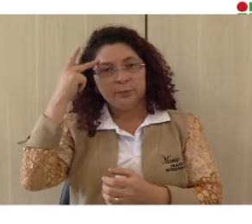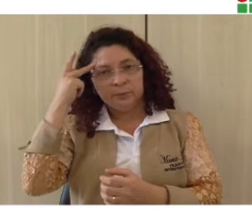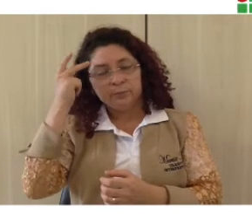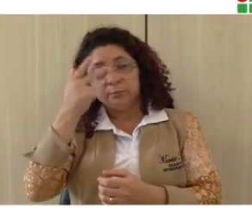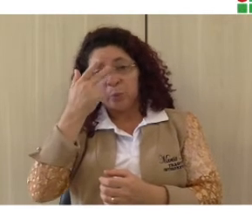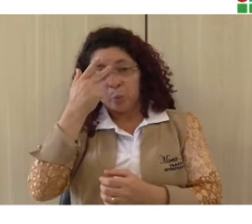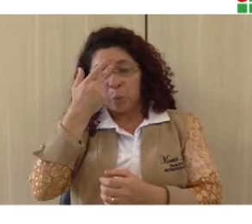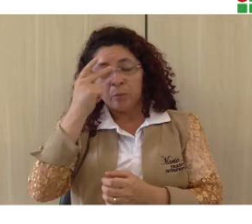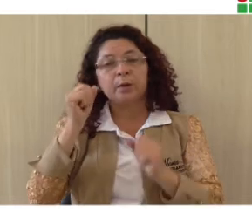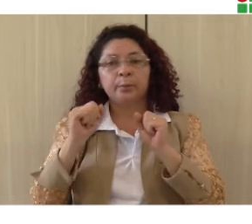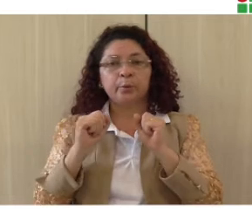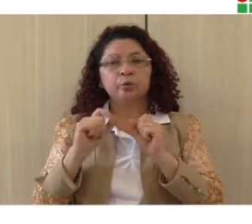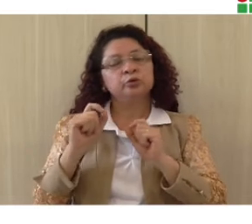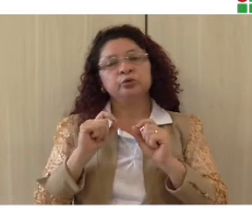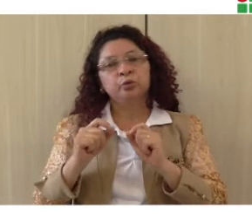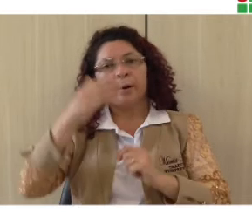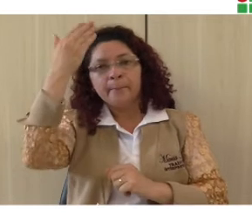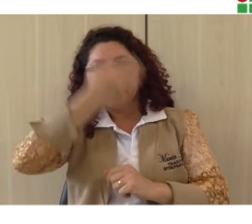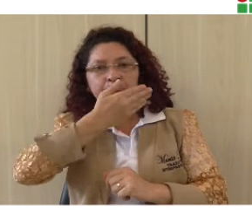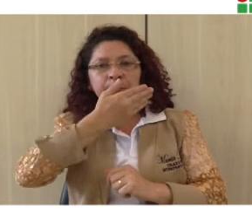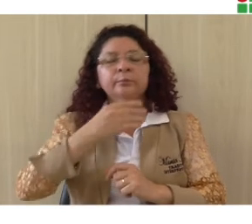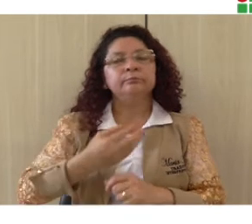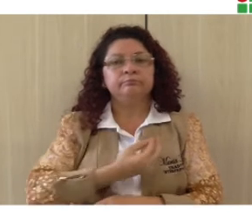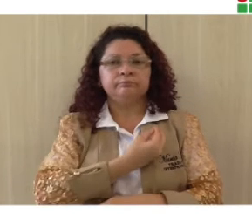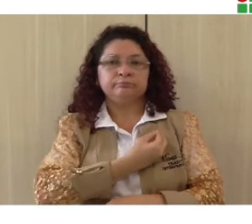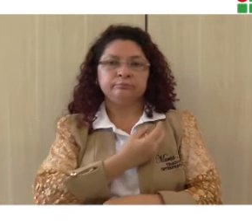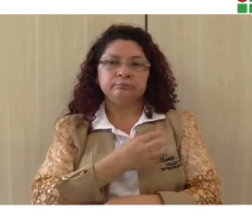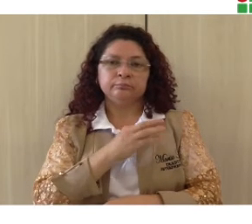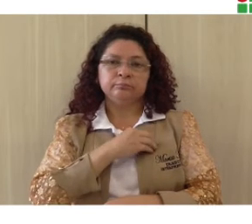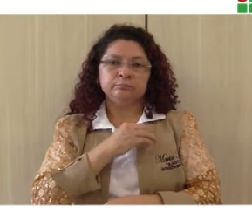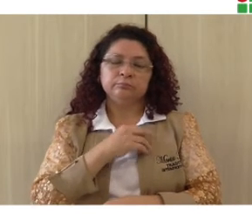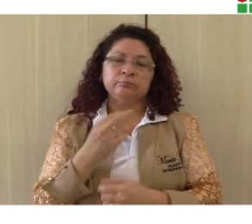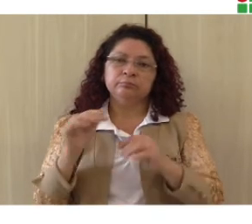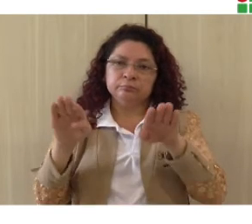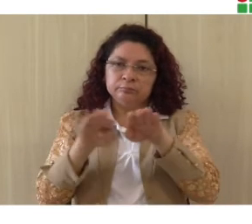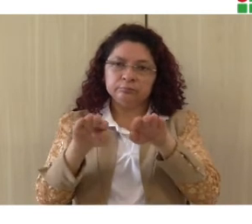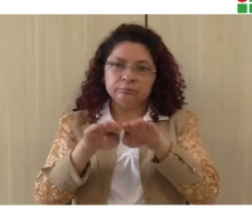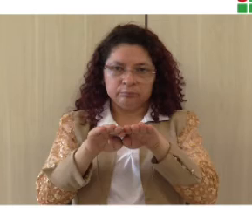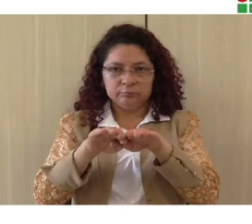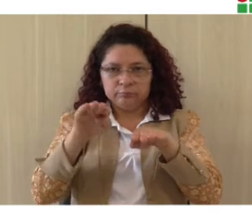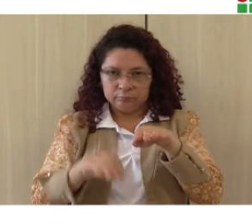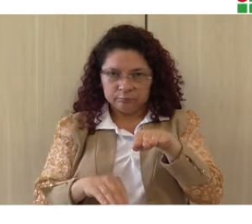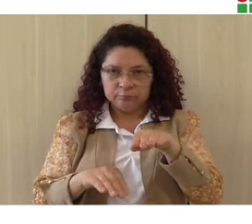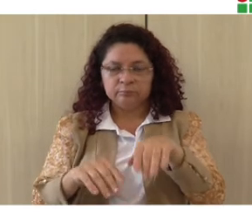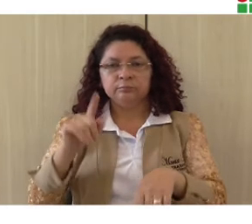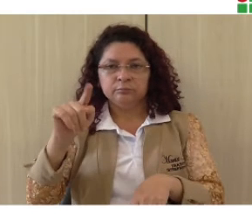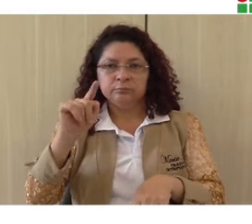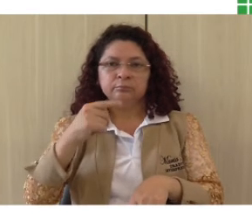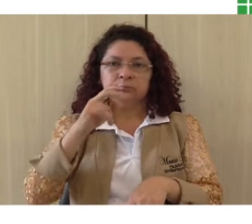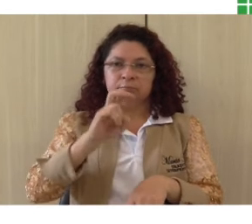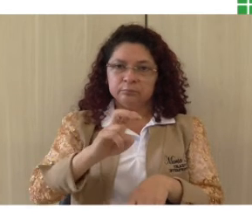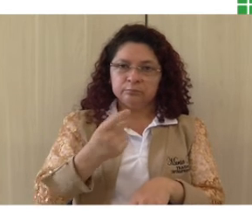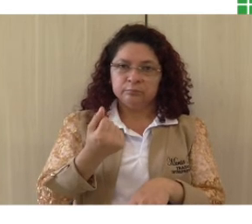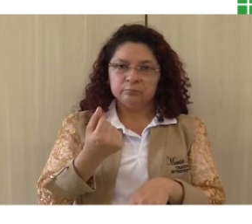O candidato poderá ainda comprovar a condição de renda per capita igual ou inferior a um salário mínimo e